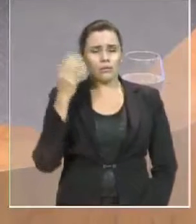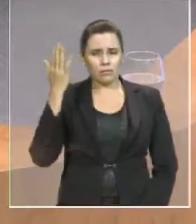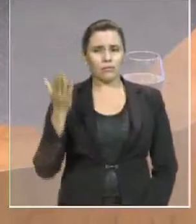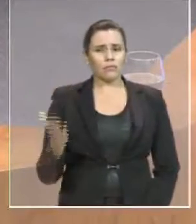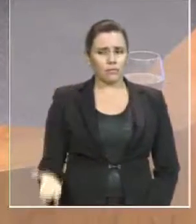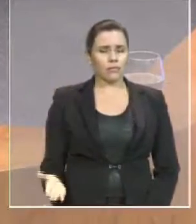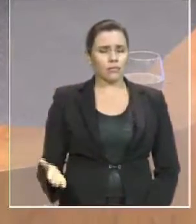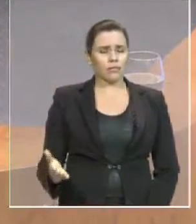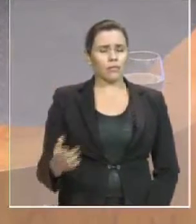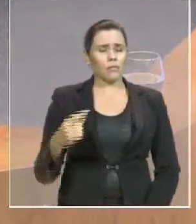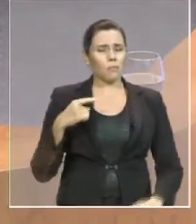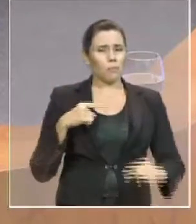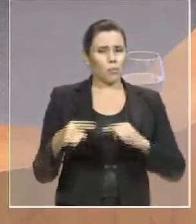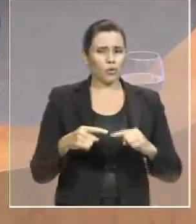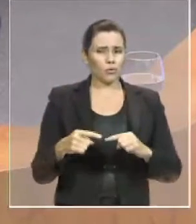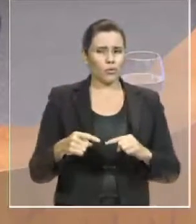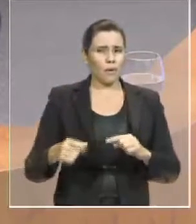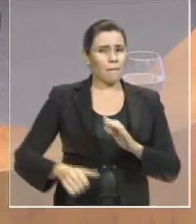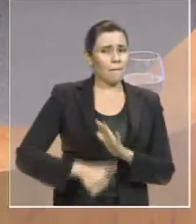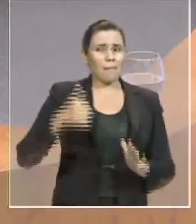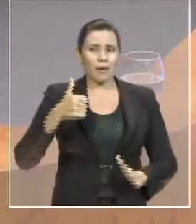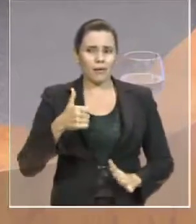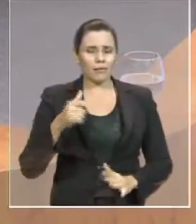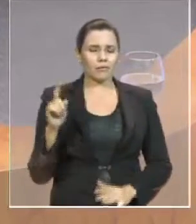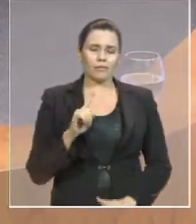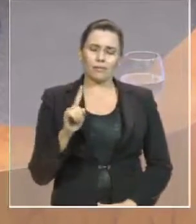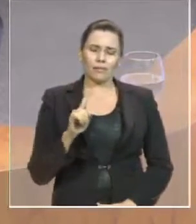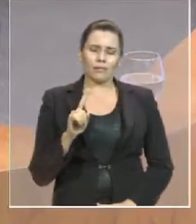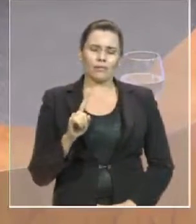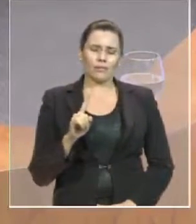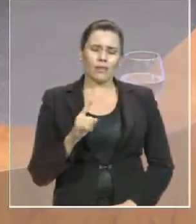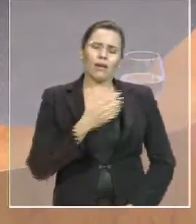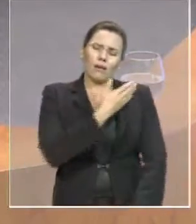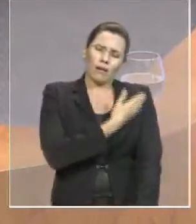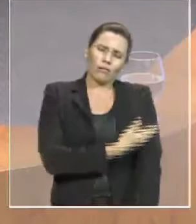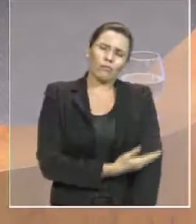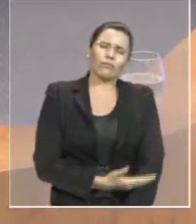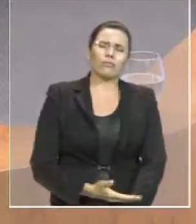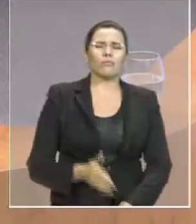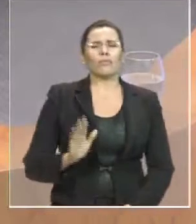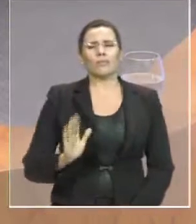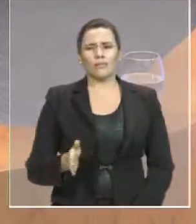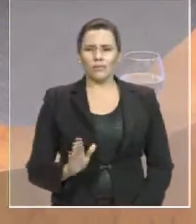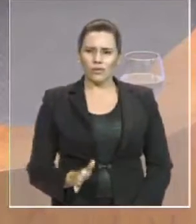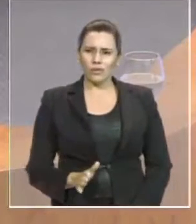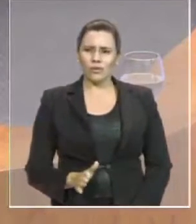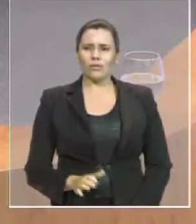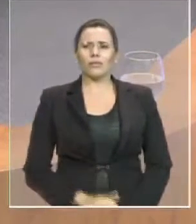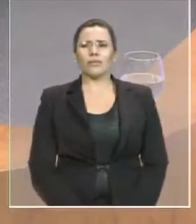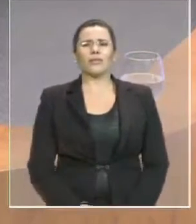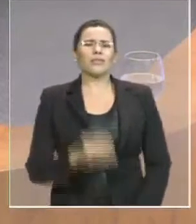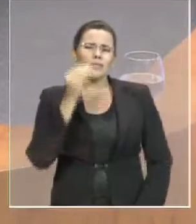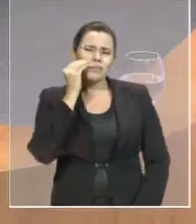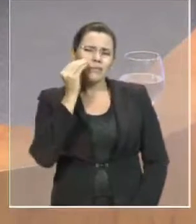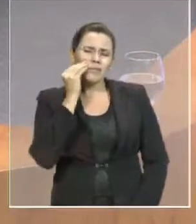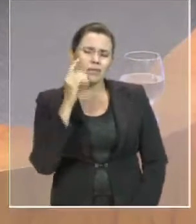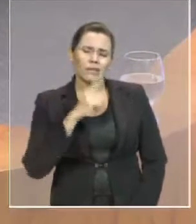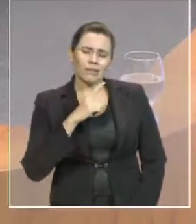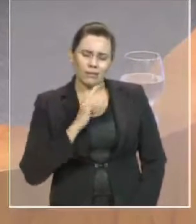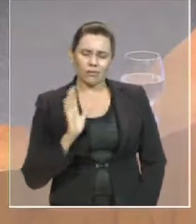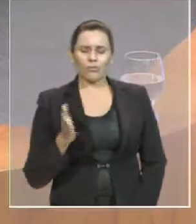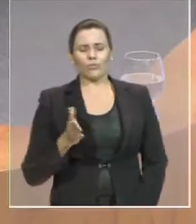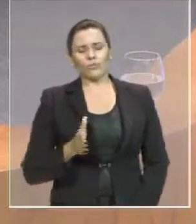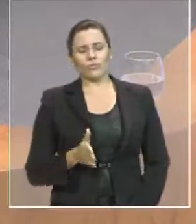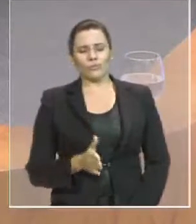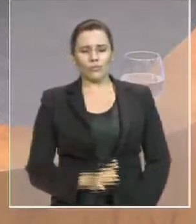passou já mais um mandato nessa Assembleia, e com toda a influência de um governo do Estado. E